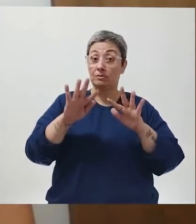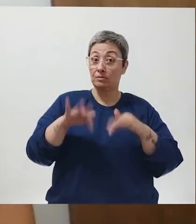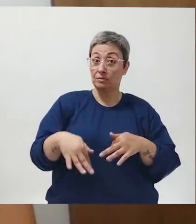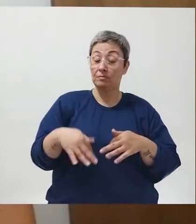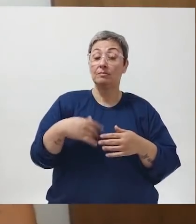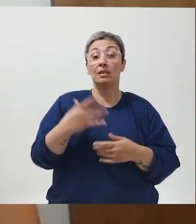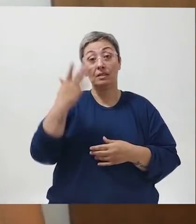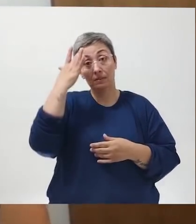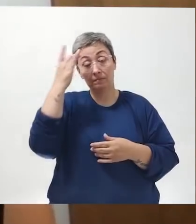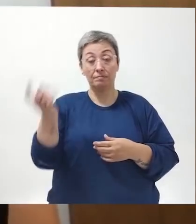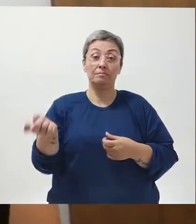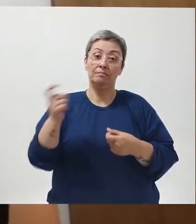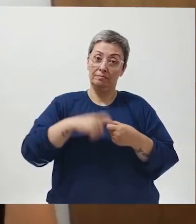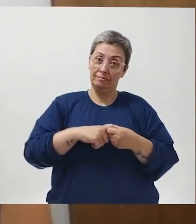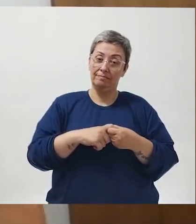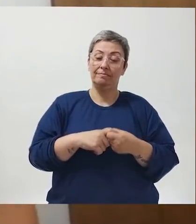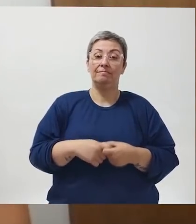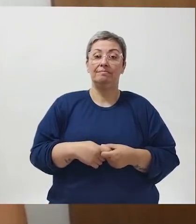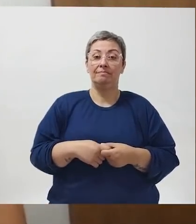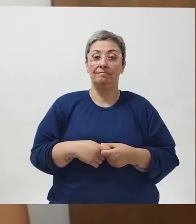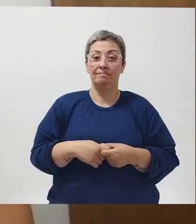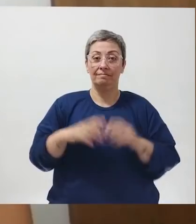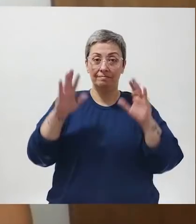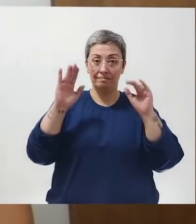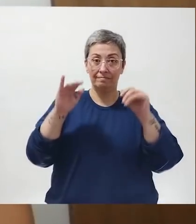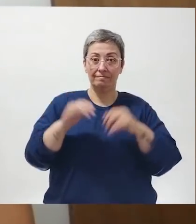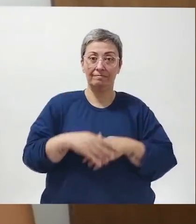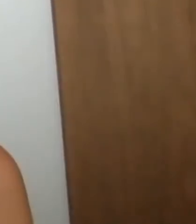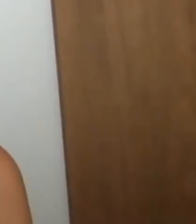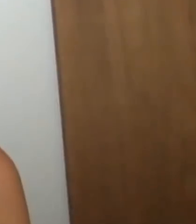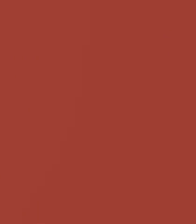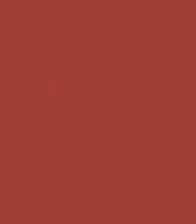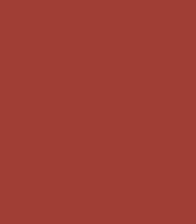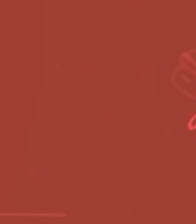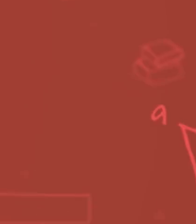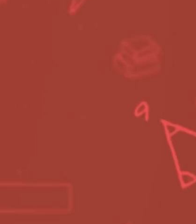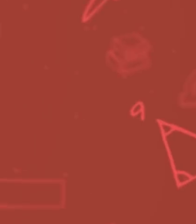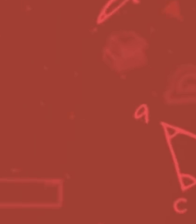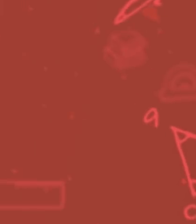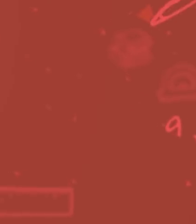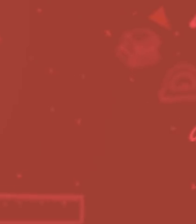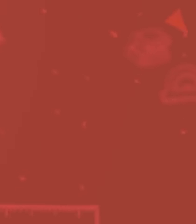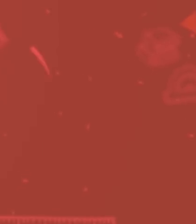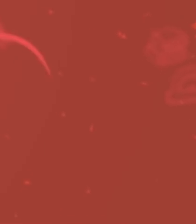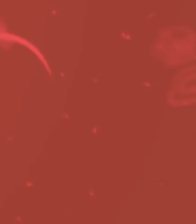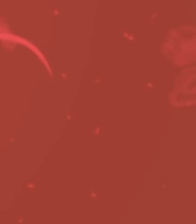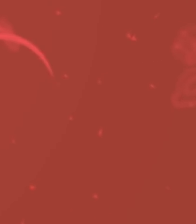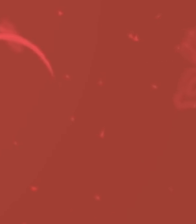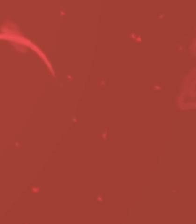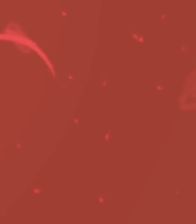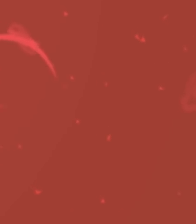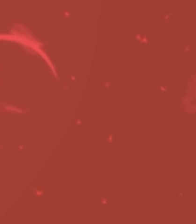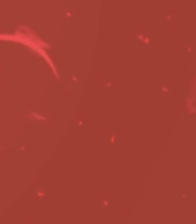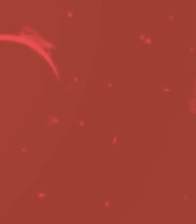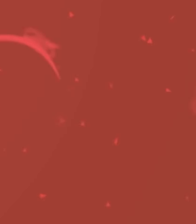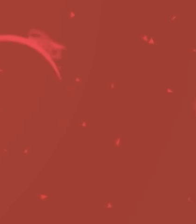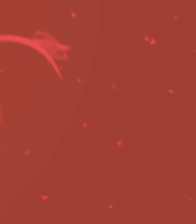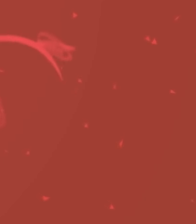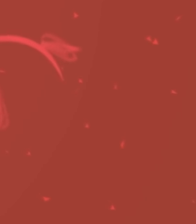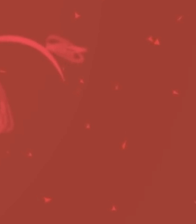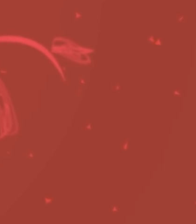e último, vamos economizar água, né? Ao tomar banho, ao escovar os dentes, nada de deixar o chuveiro e a torneira abertos o